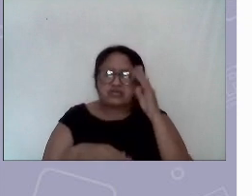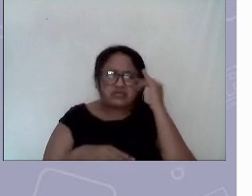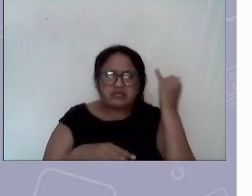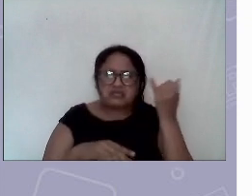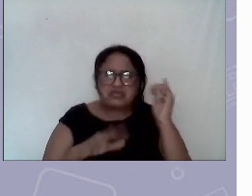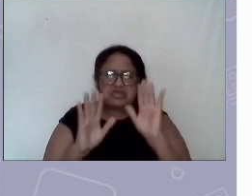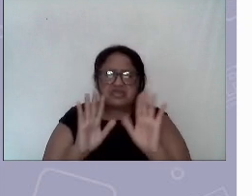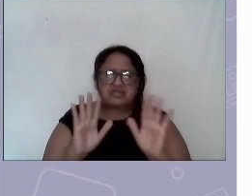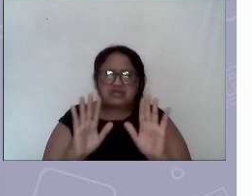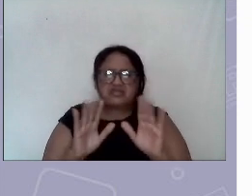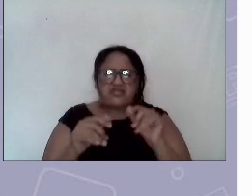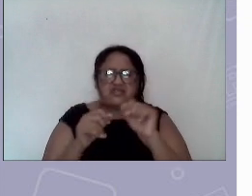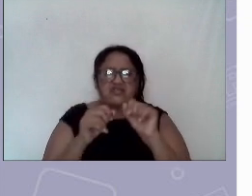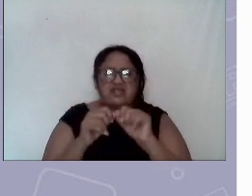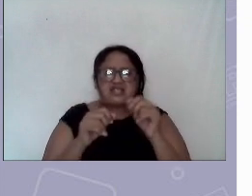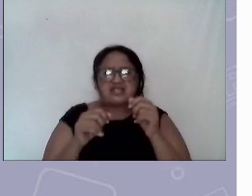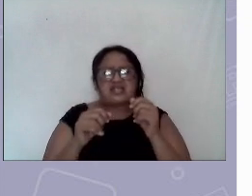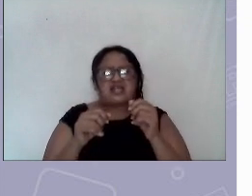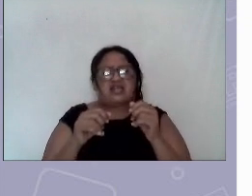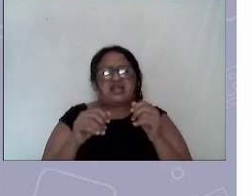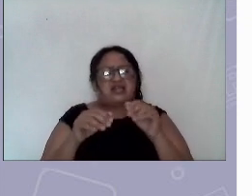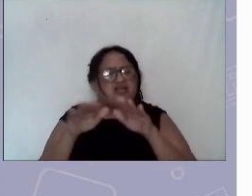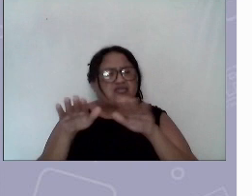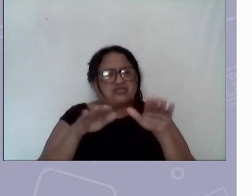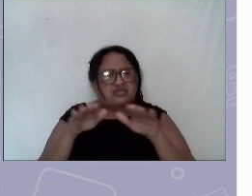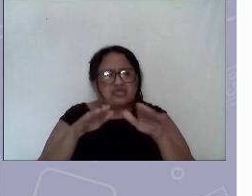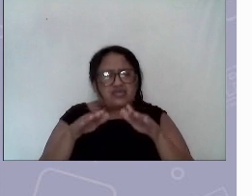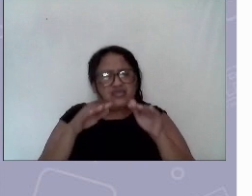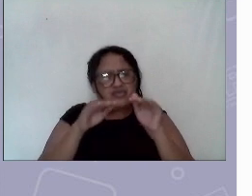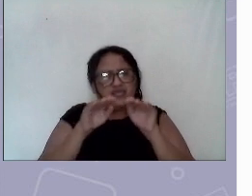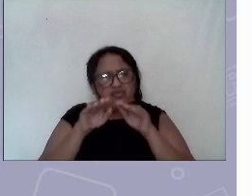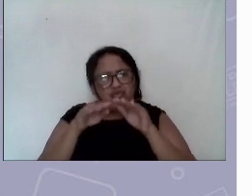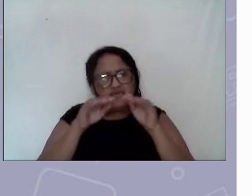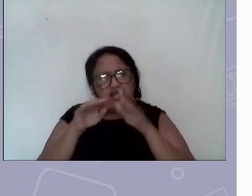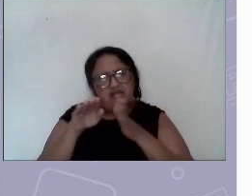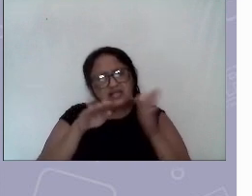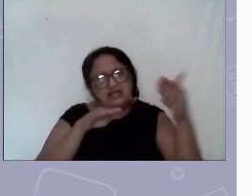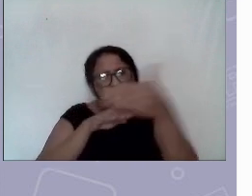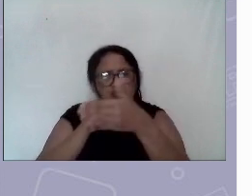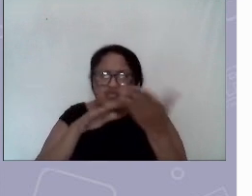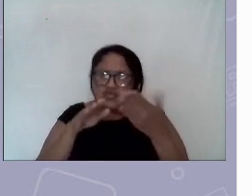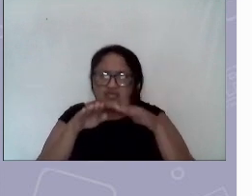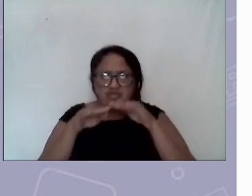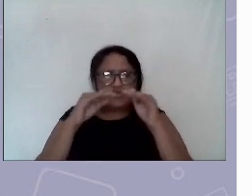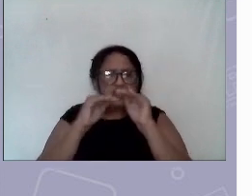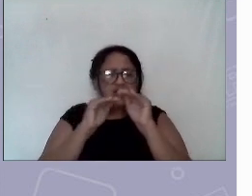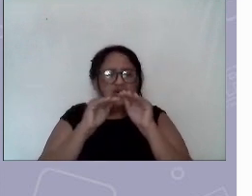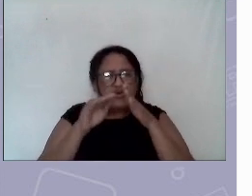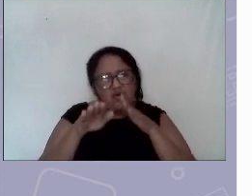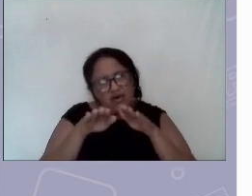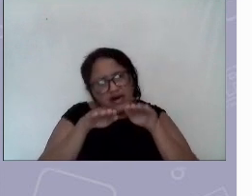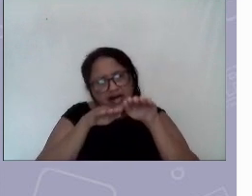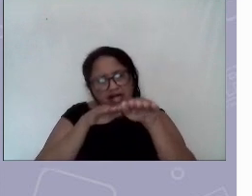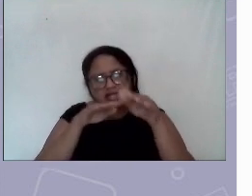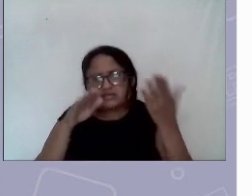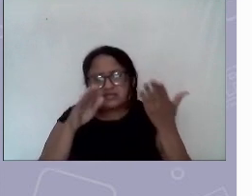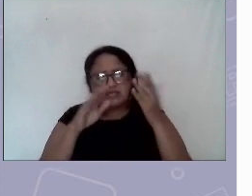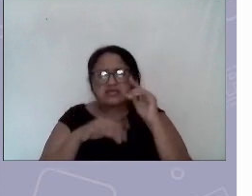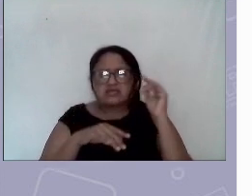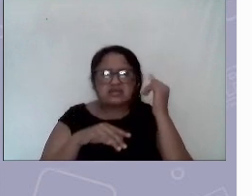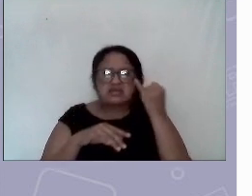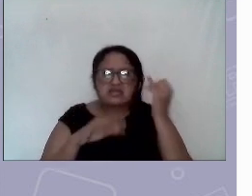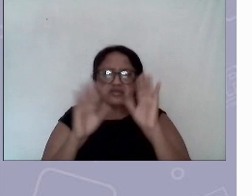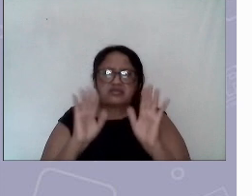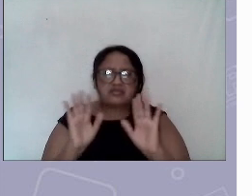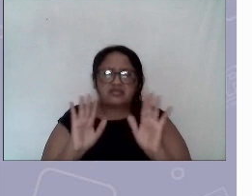fazer um trajeto curvo um trajeto que é uma linha reta entre A e B ou esse trajeto 1 que forma um triângulo retângulo